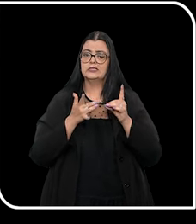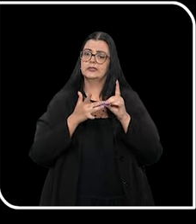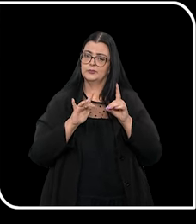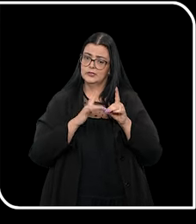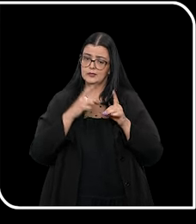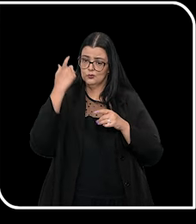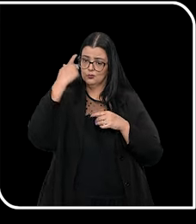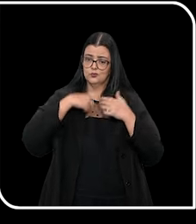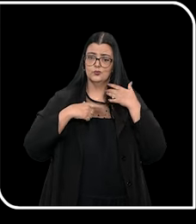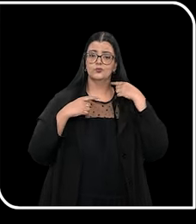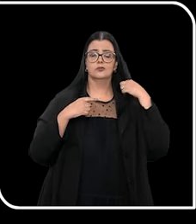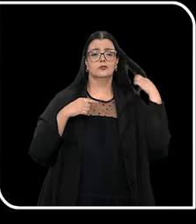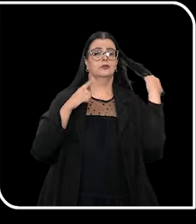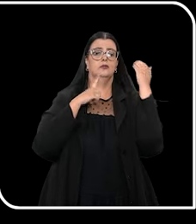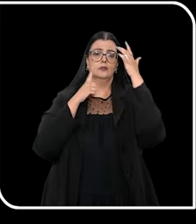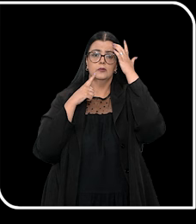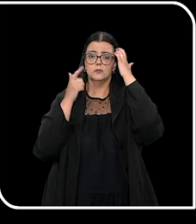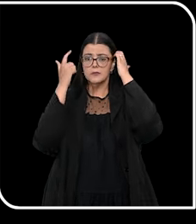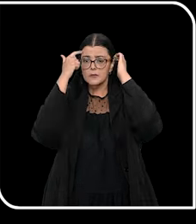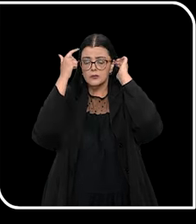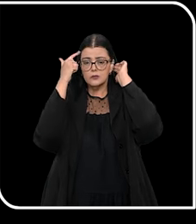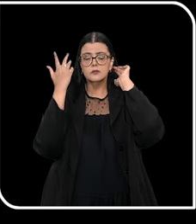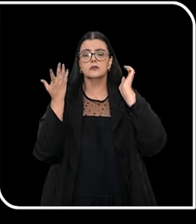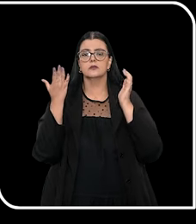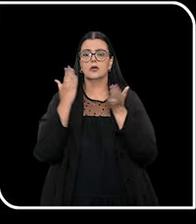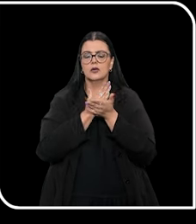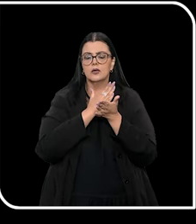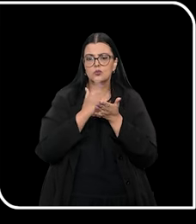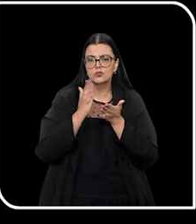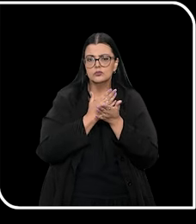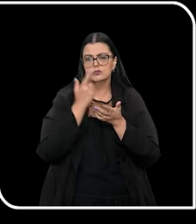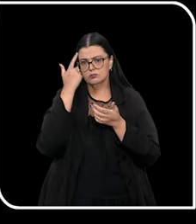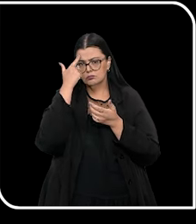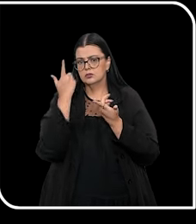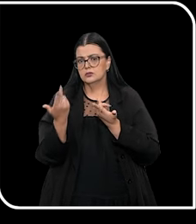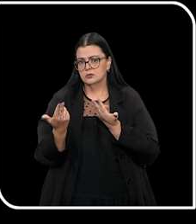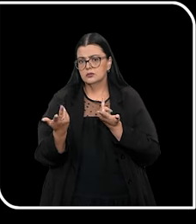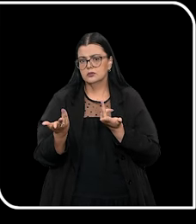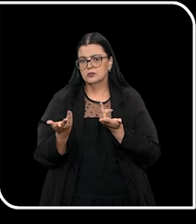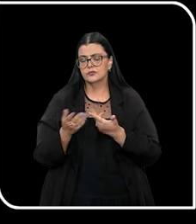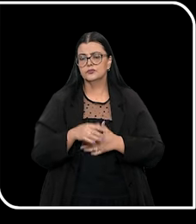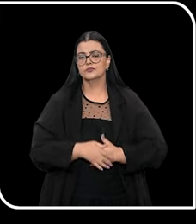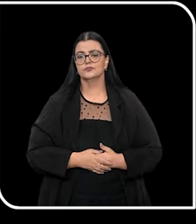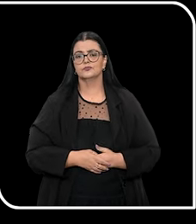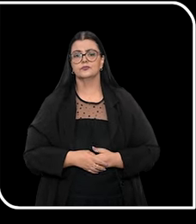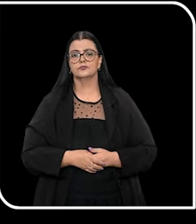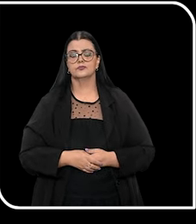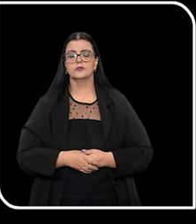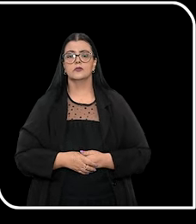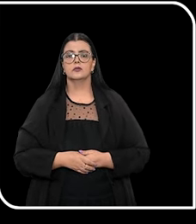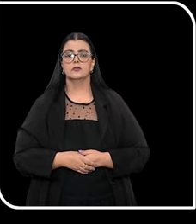capacitista porque sim eu também pensava algumas coisas desse tipo então